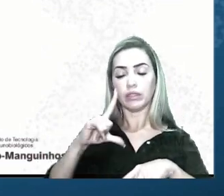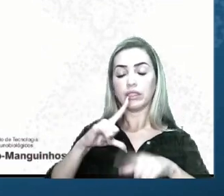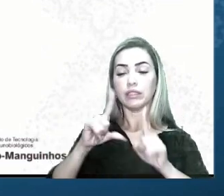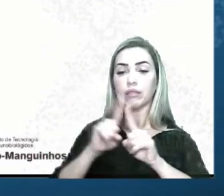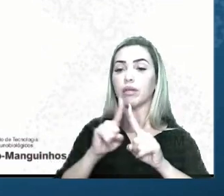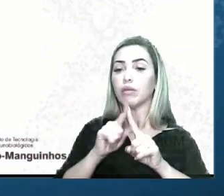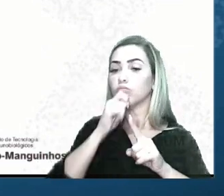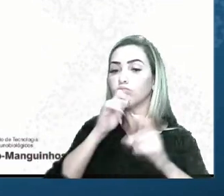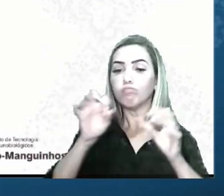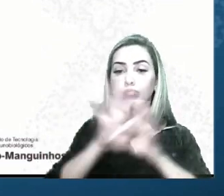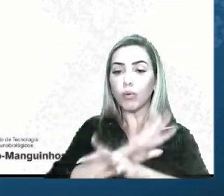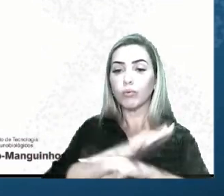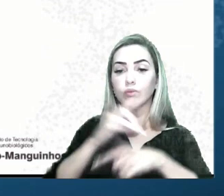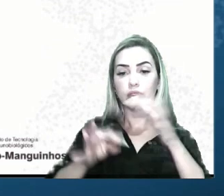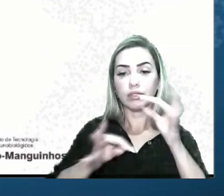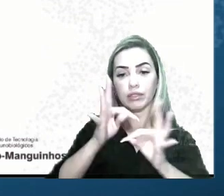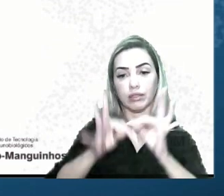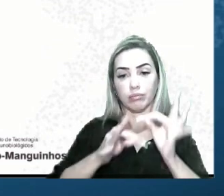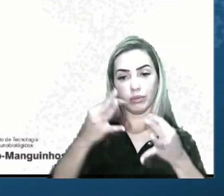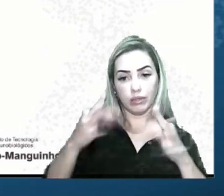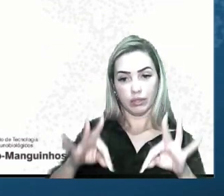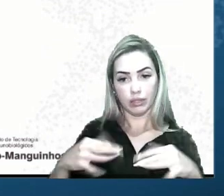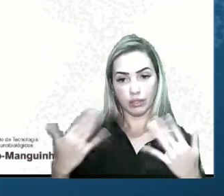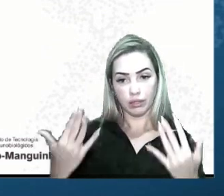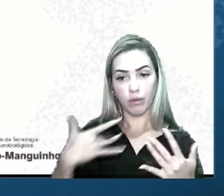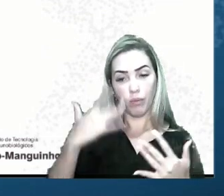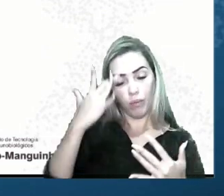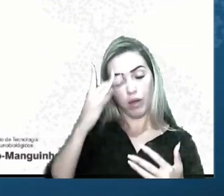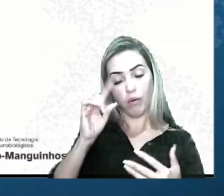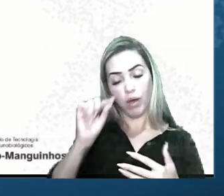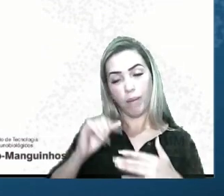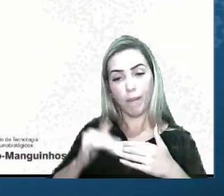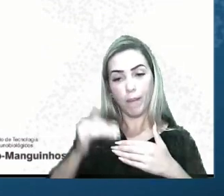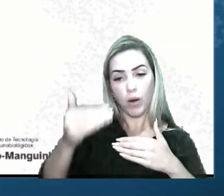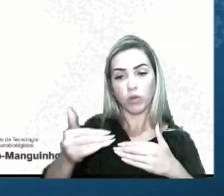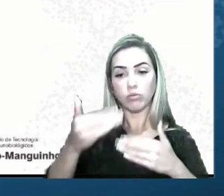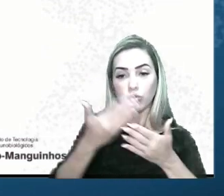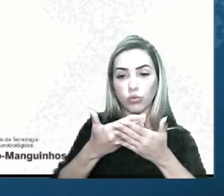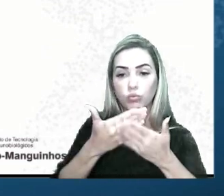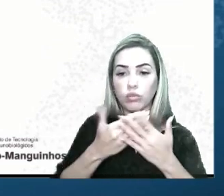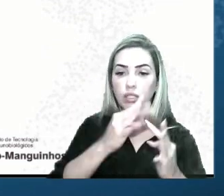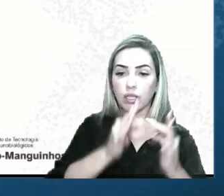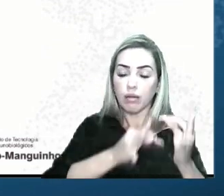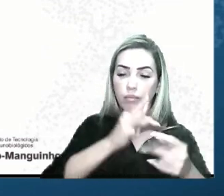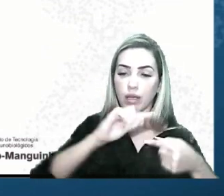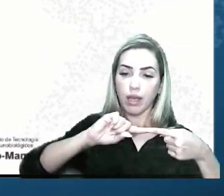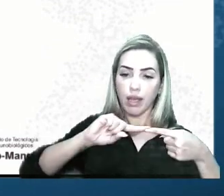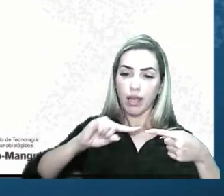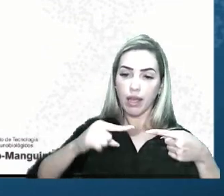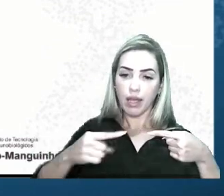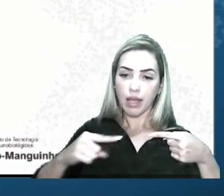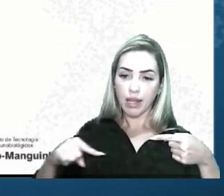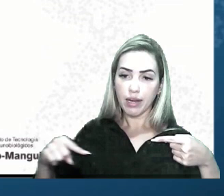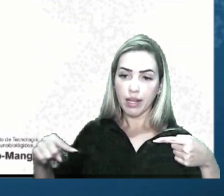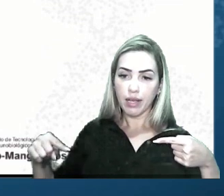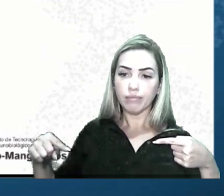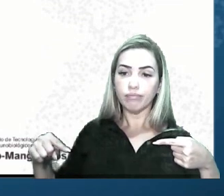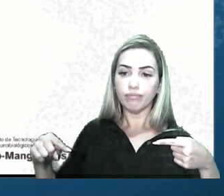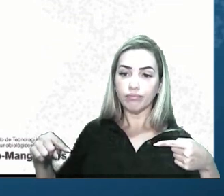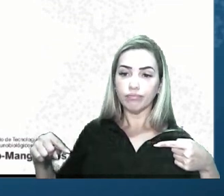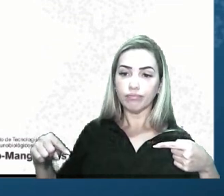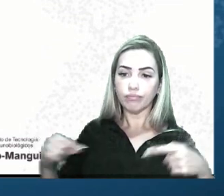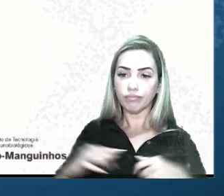bom tratamento para elas. Eu acho que o próximo capítulo das terapêuticas de RNA